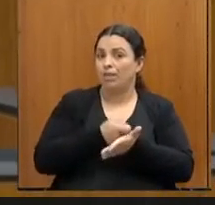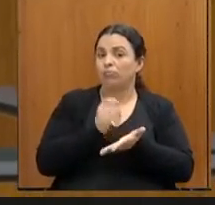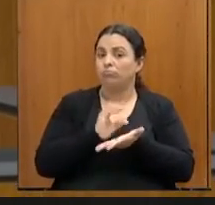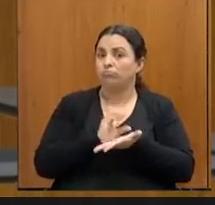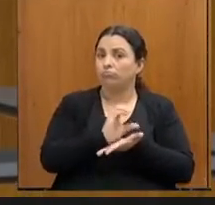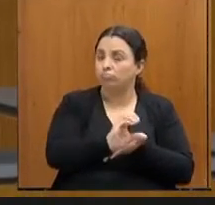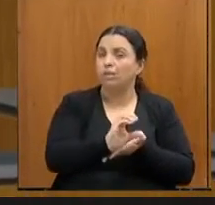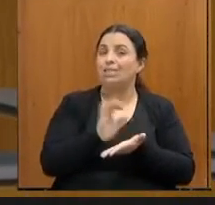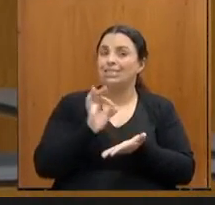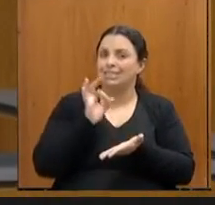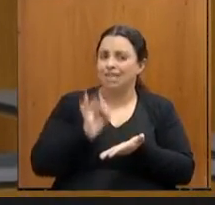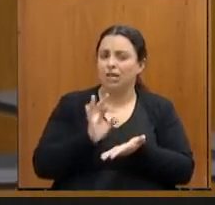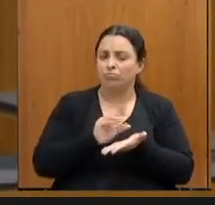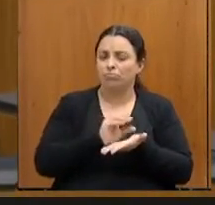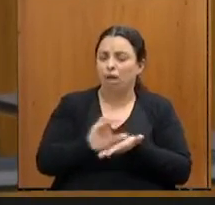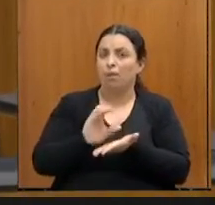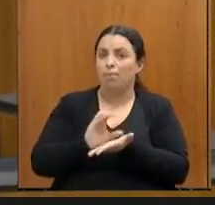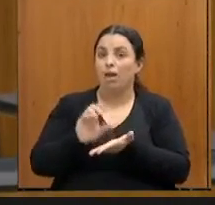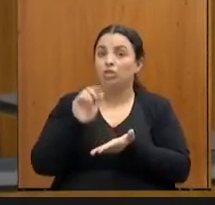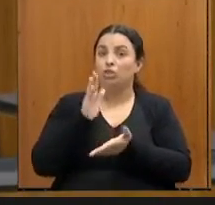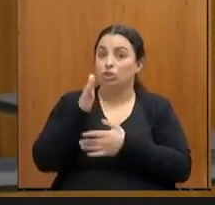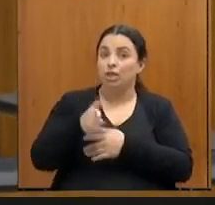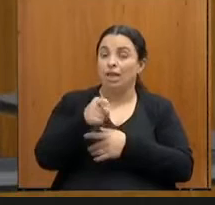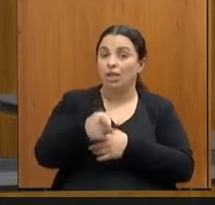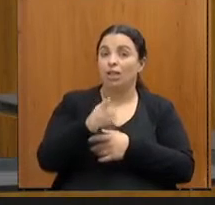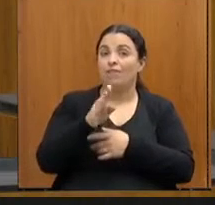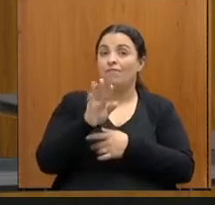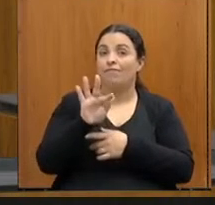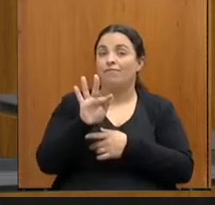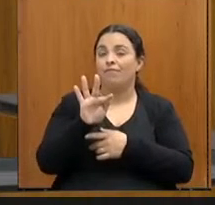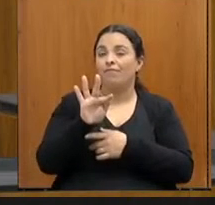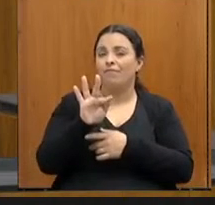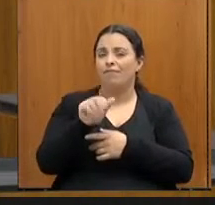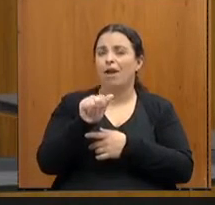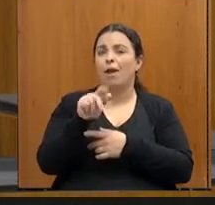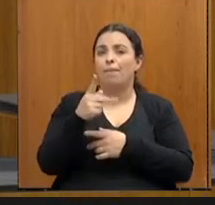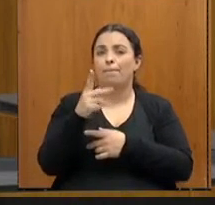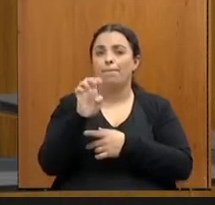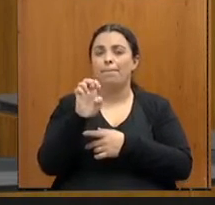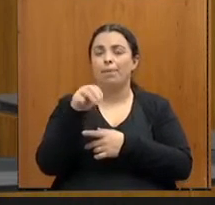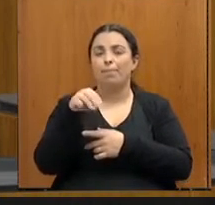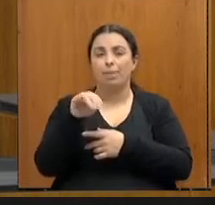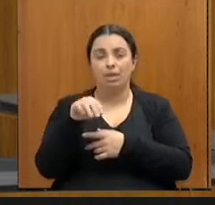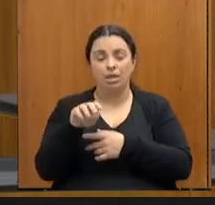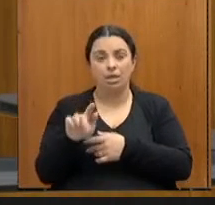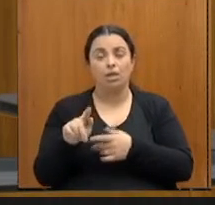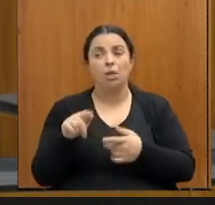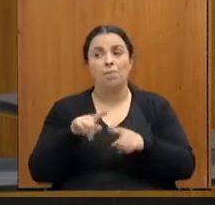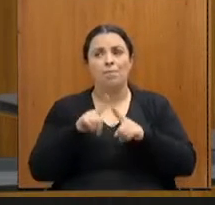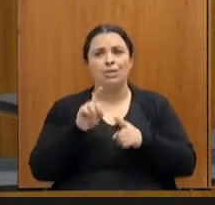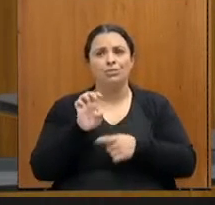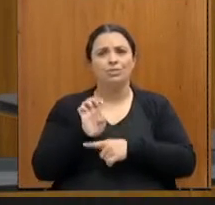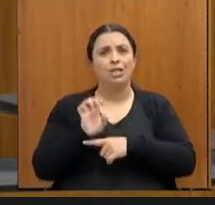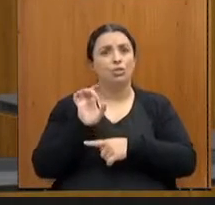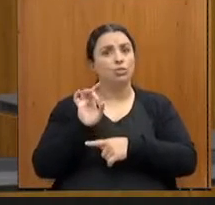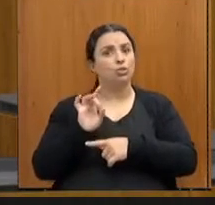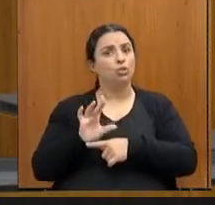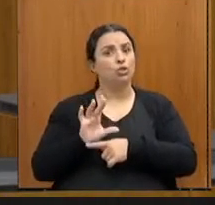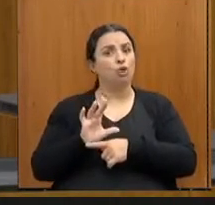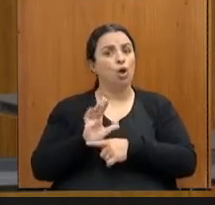investido na fapemig porque é uma previsão constitucional o estado bateria executado